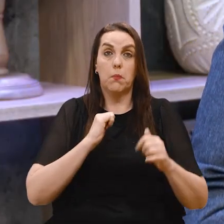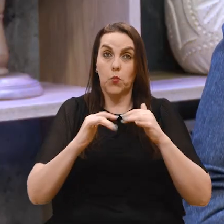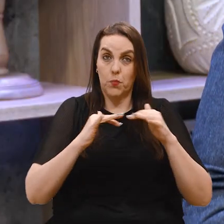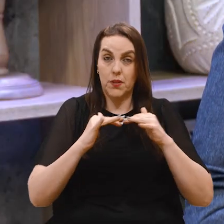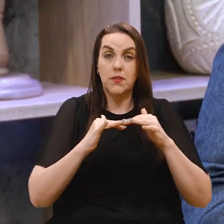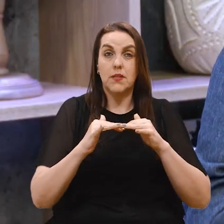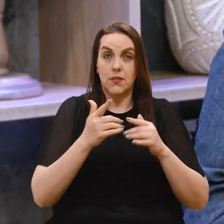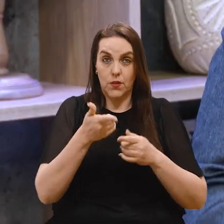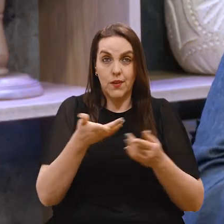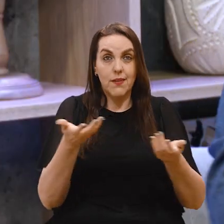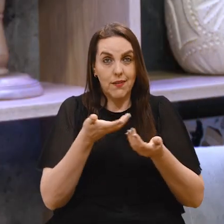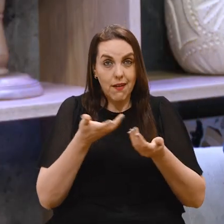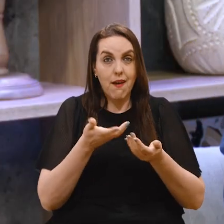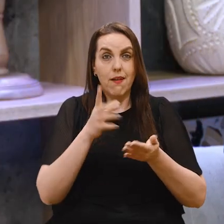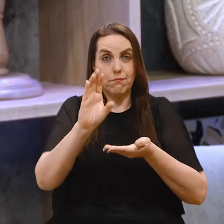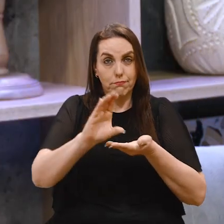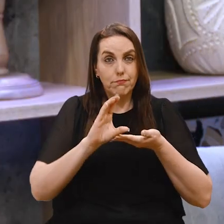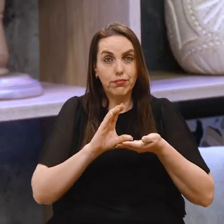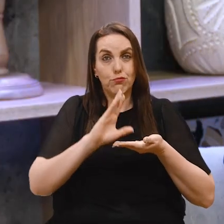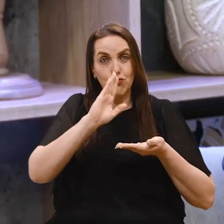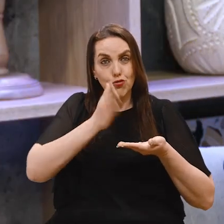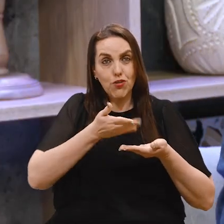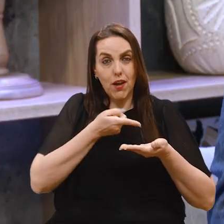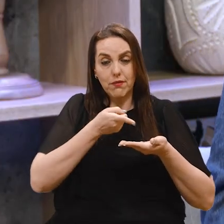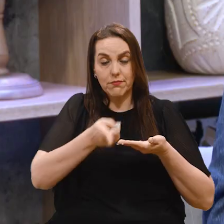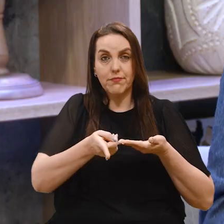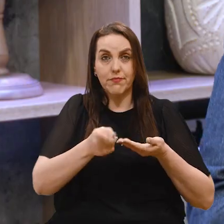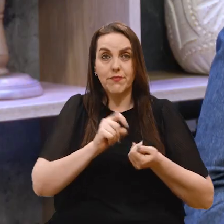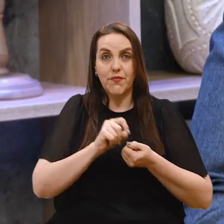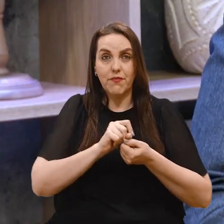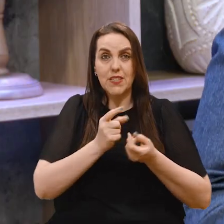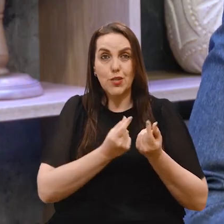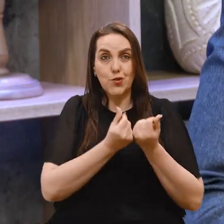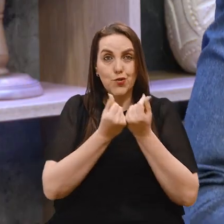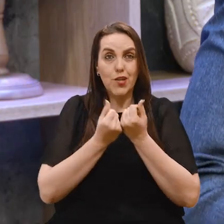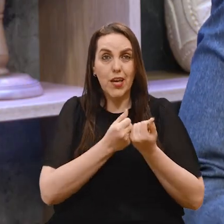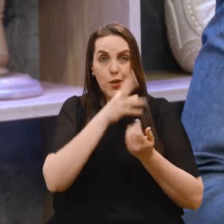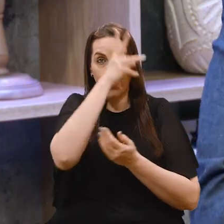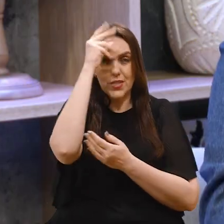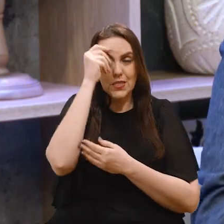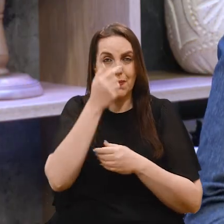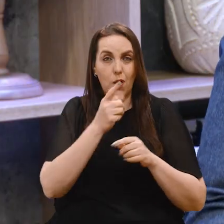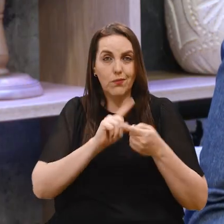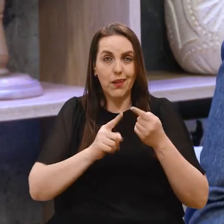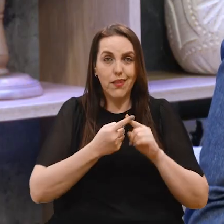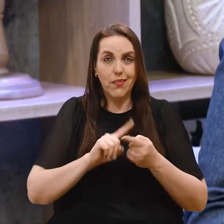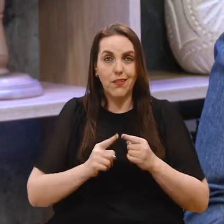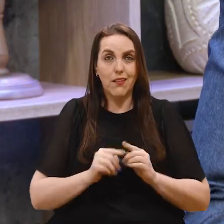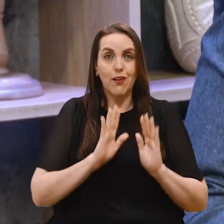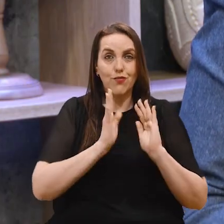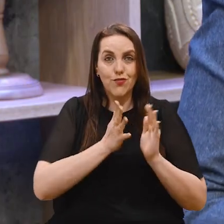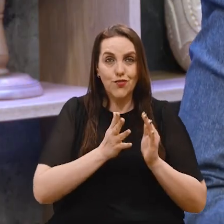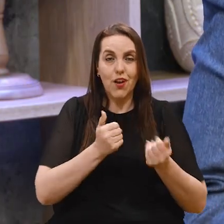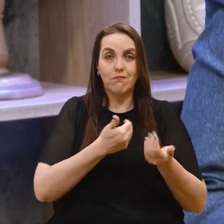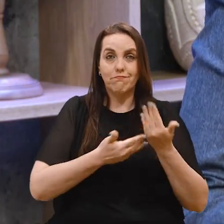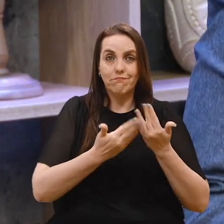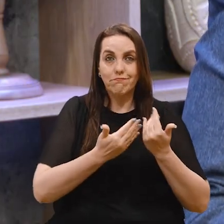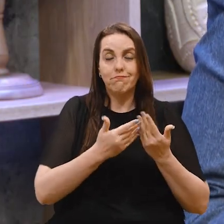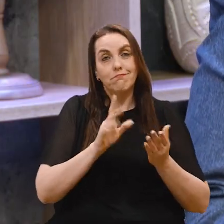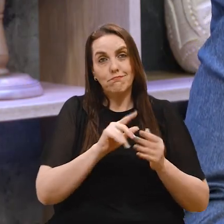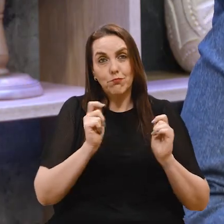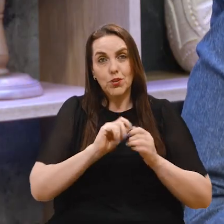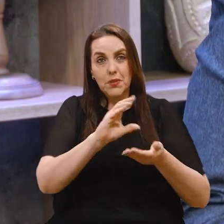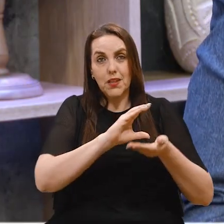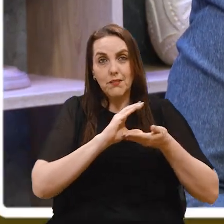para que esse recurso que já foi direcionado por Caixa do município, essas tratativas já foram feitas, que esse recurso